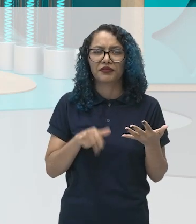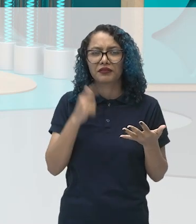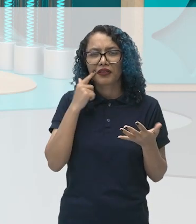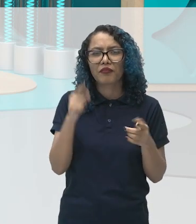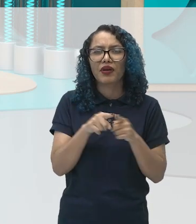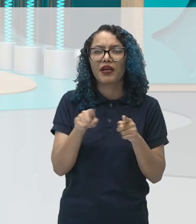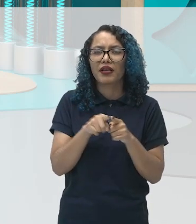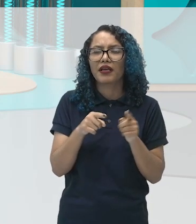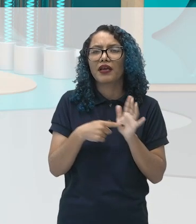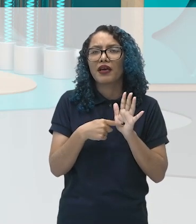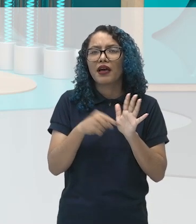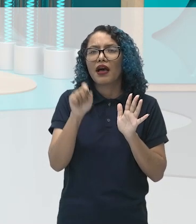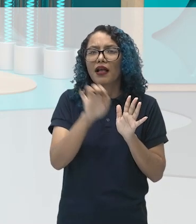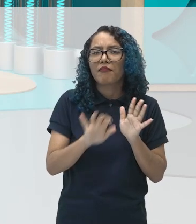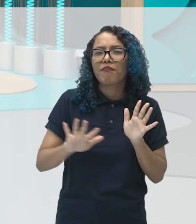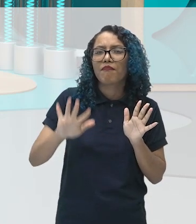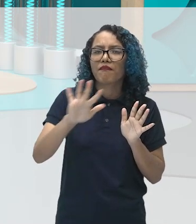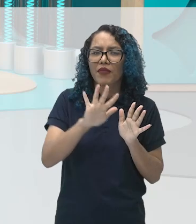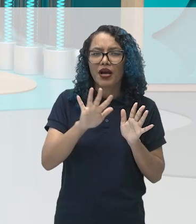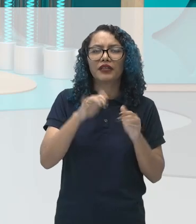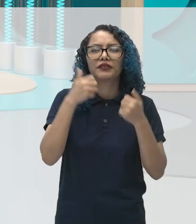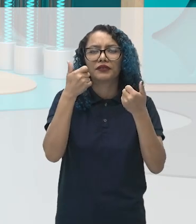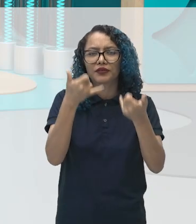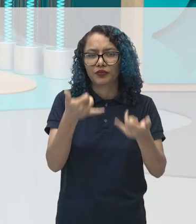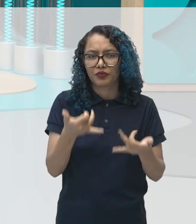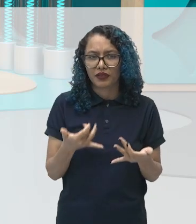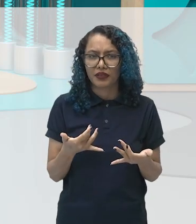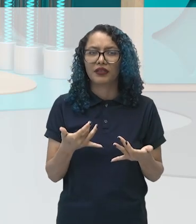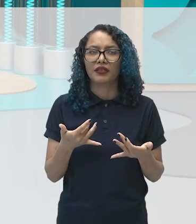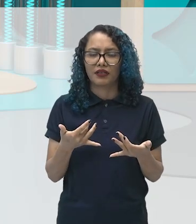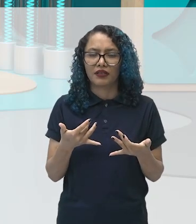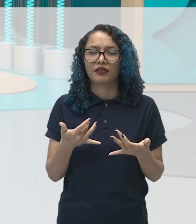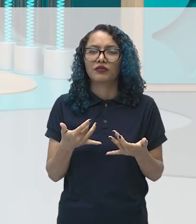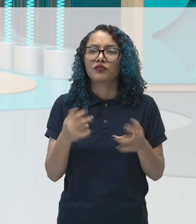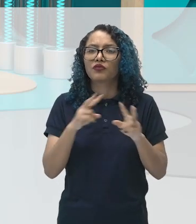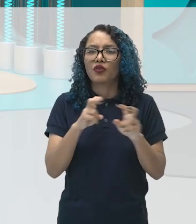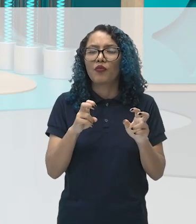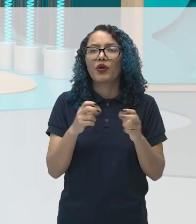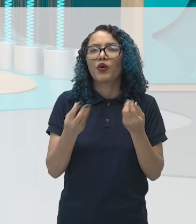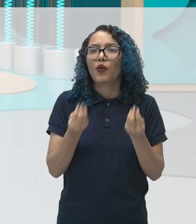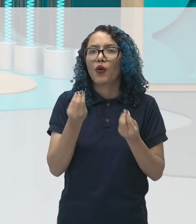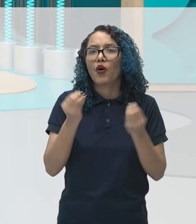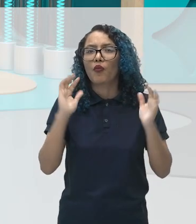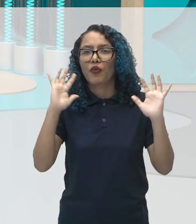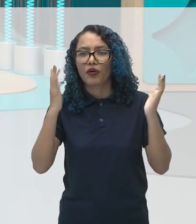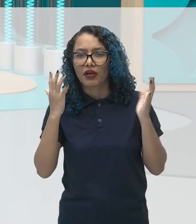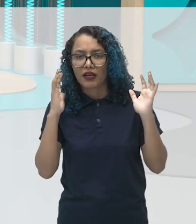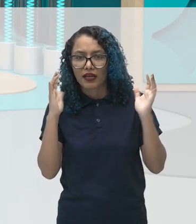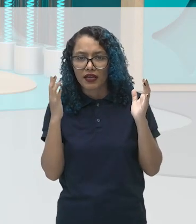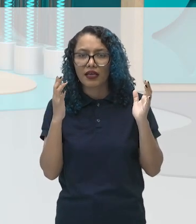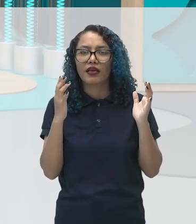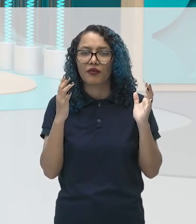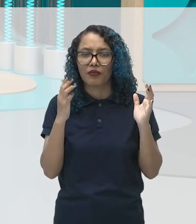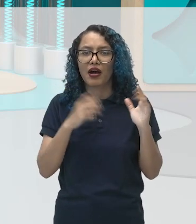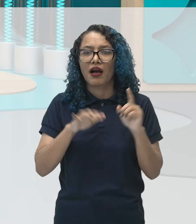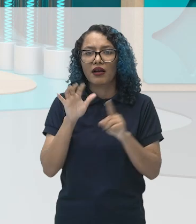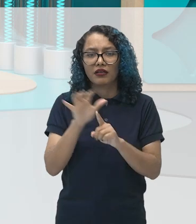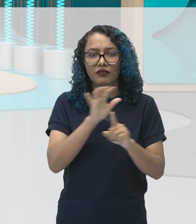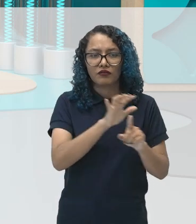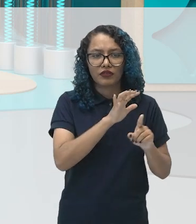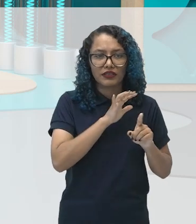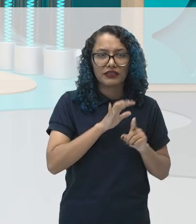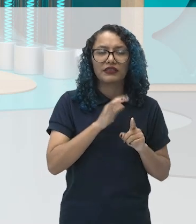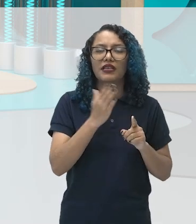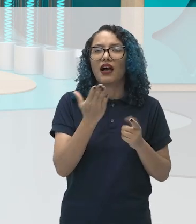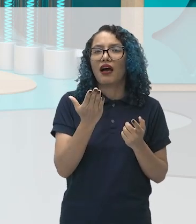eles trazem, aí eles falam muito sobre a questão do clima relacionado como isso vai afetar a alimentação